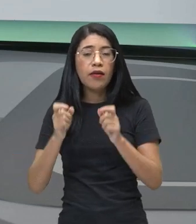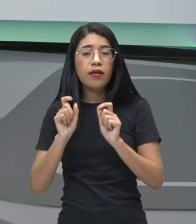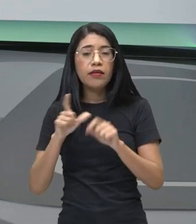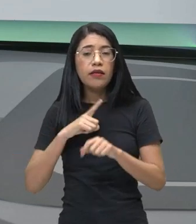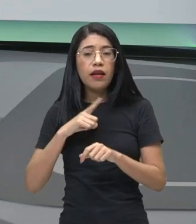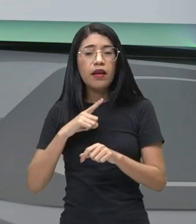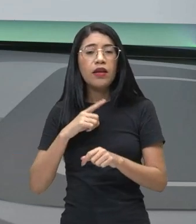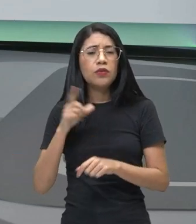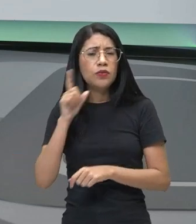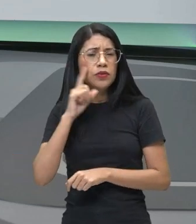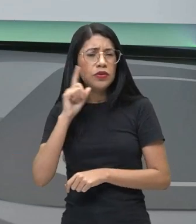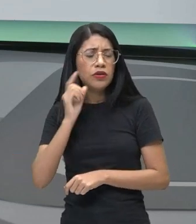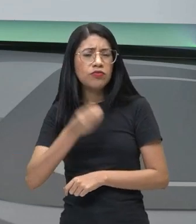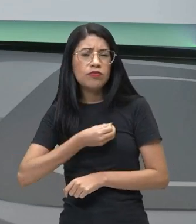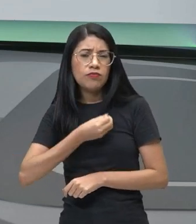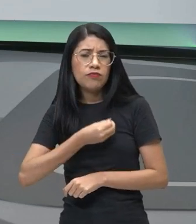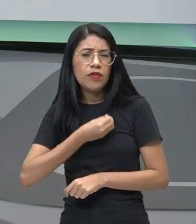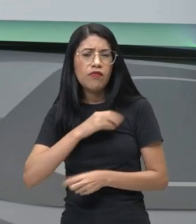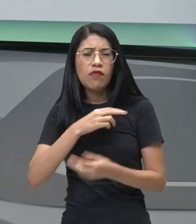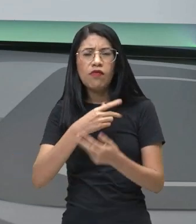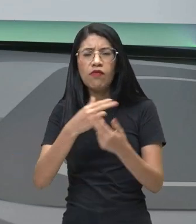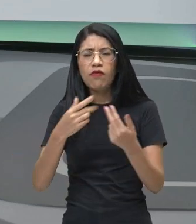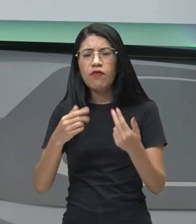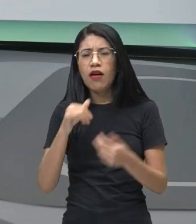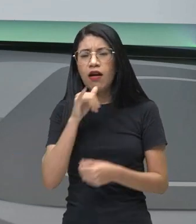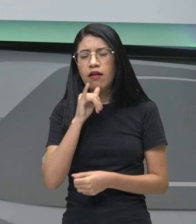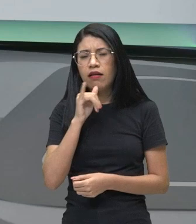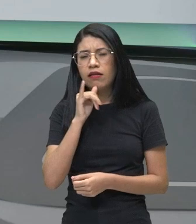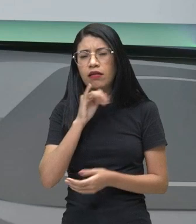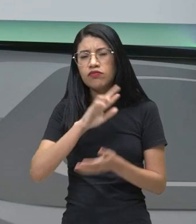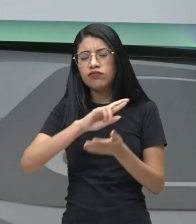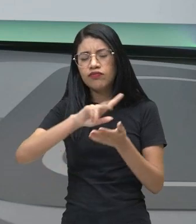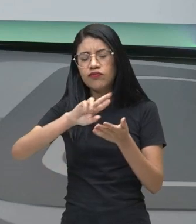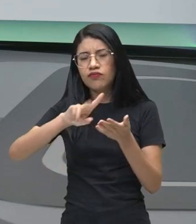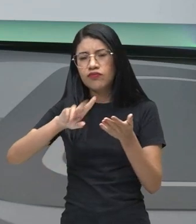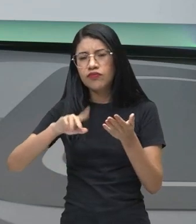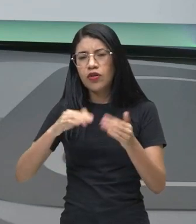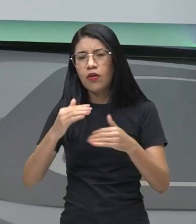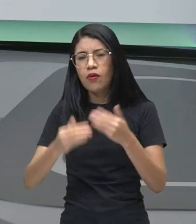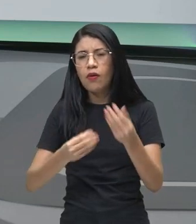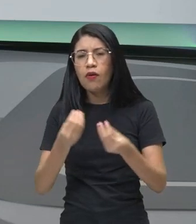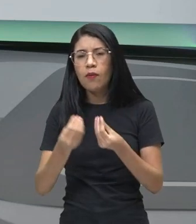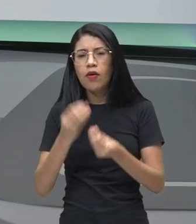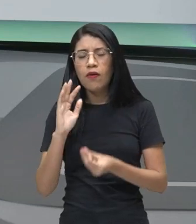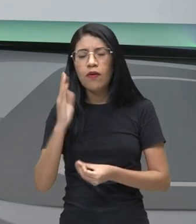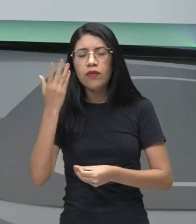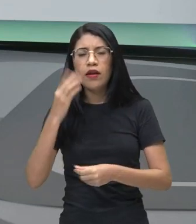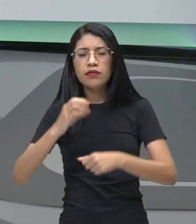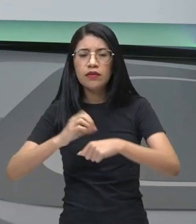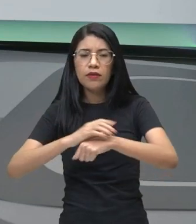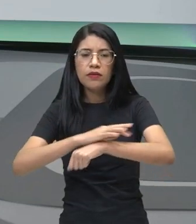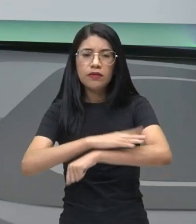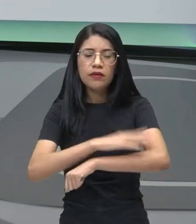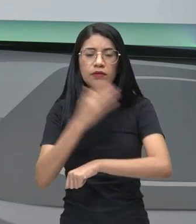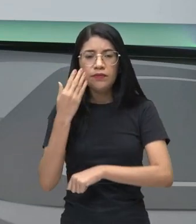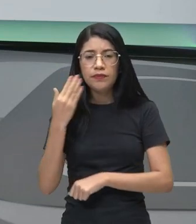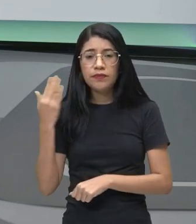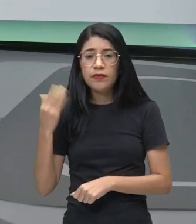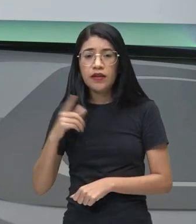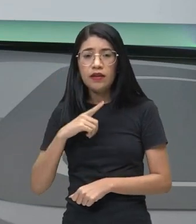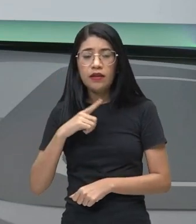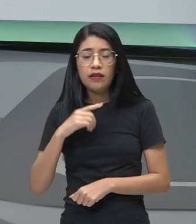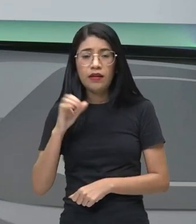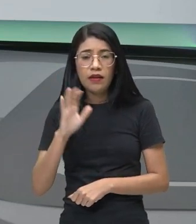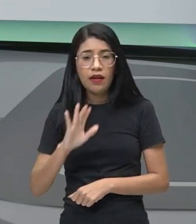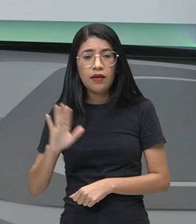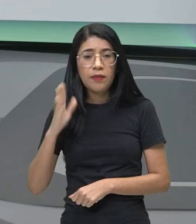no nosso cotidiano vários exemplos do processo de condução. Olha aqui, ó. Você tem,